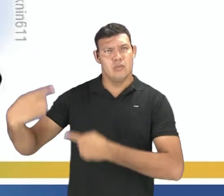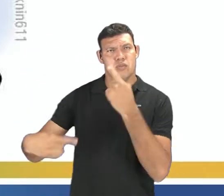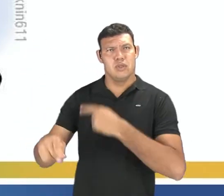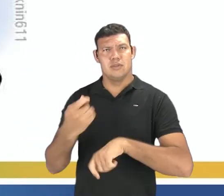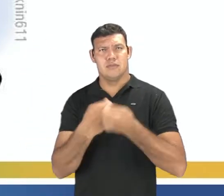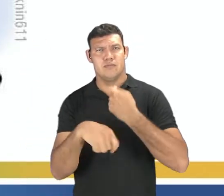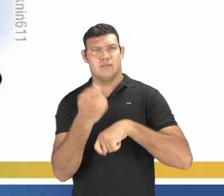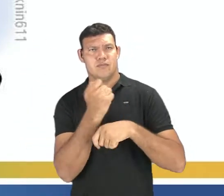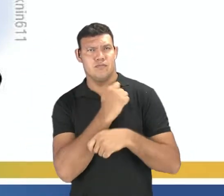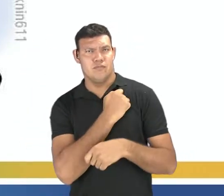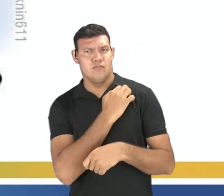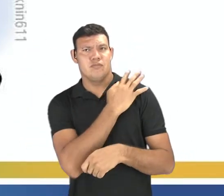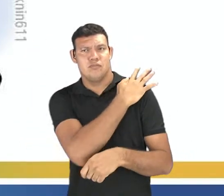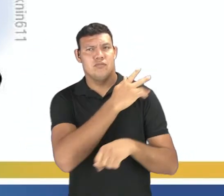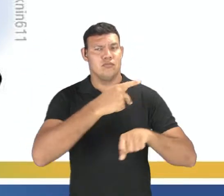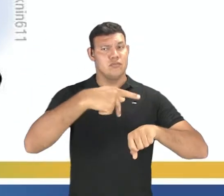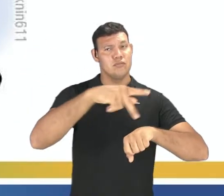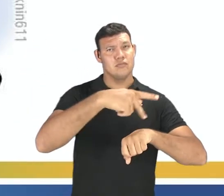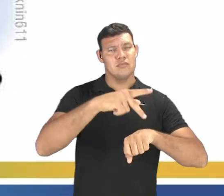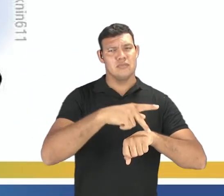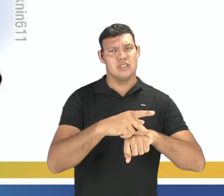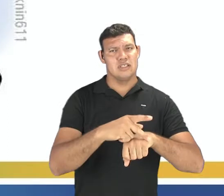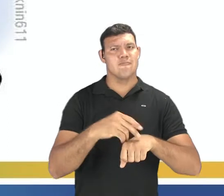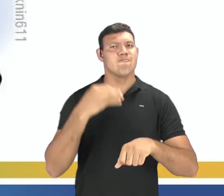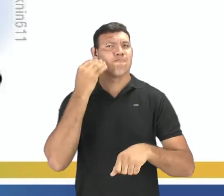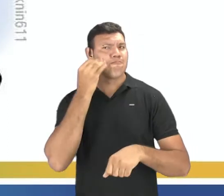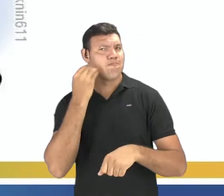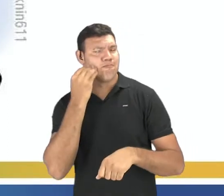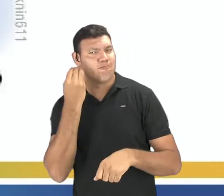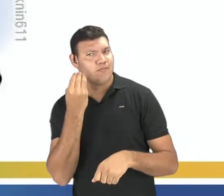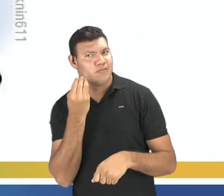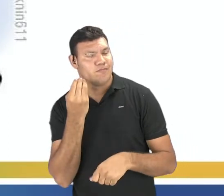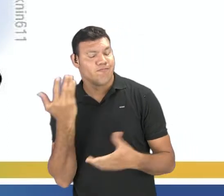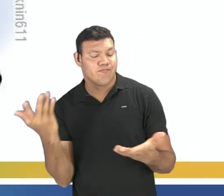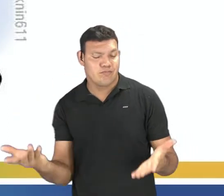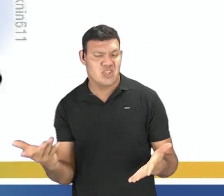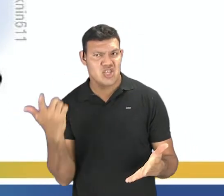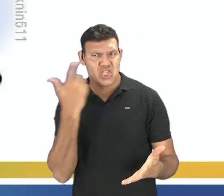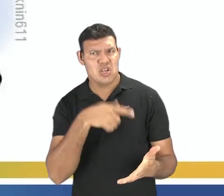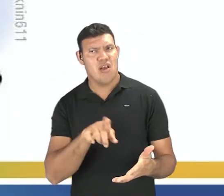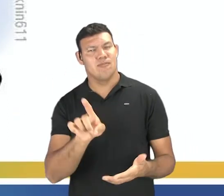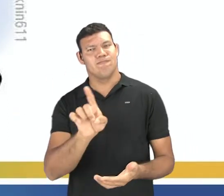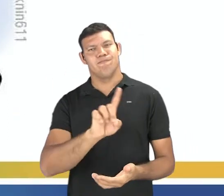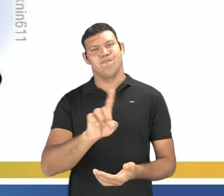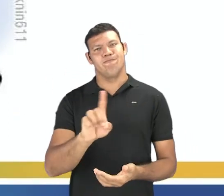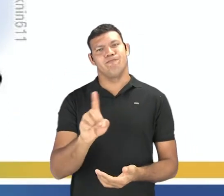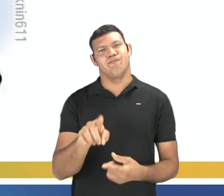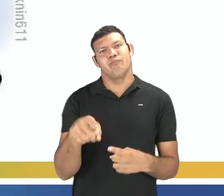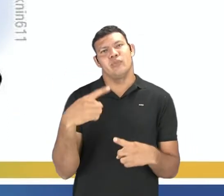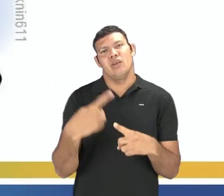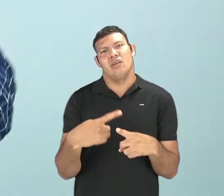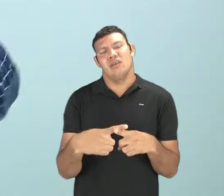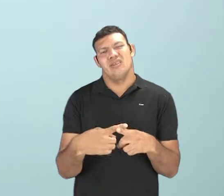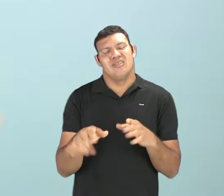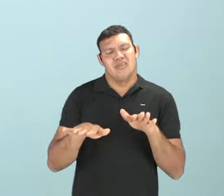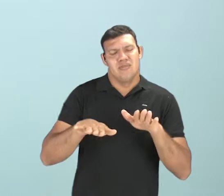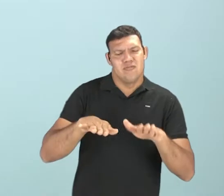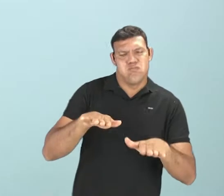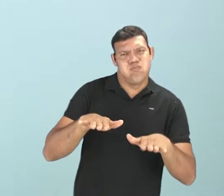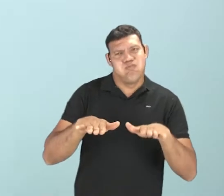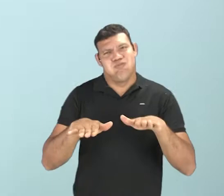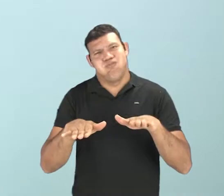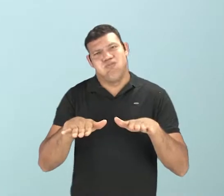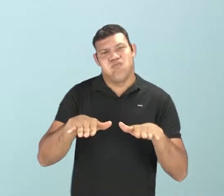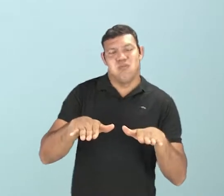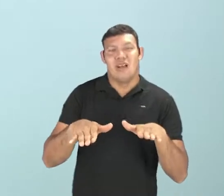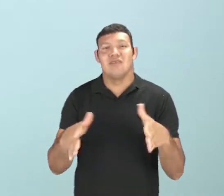país. Tudo são tentativas. Se vai dar certo, com certeza não vai, porque está muito instável. Há